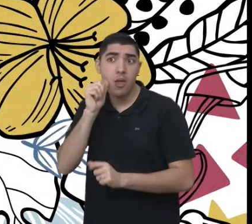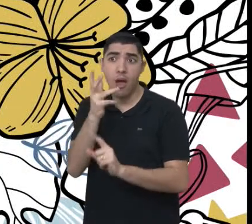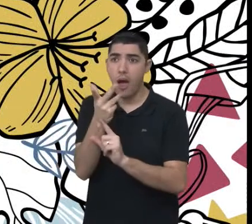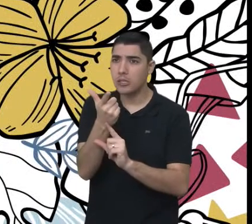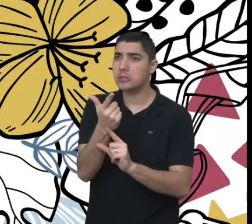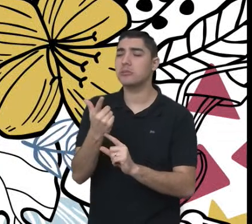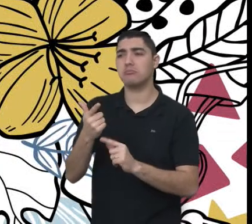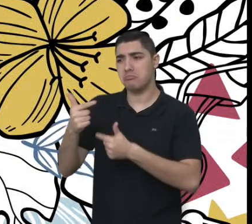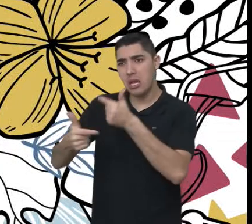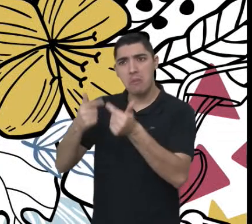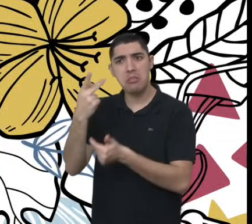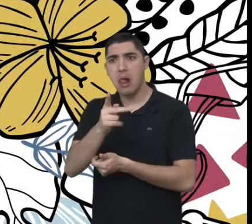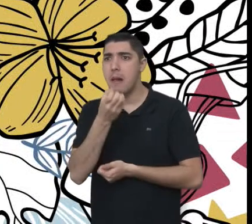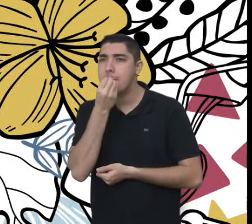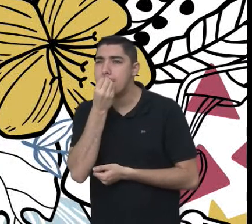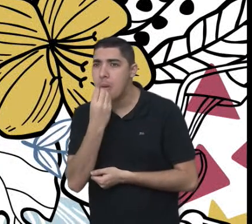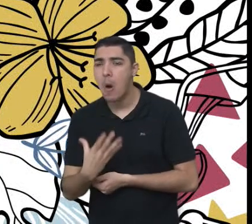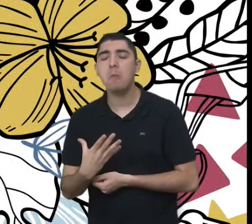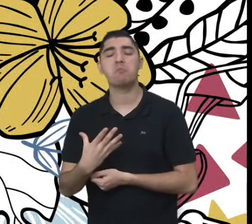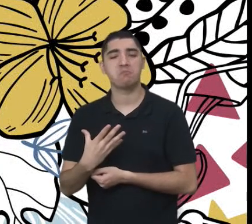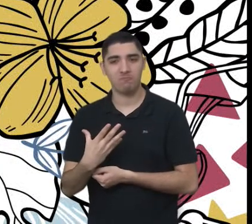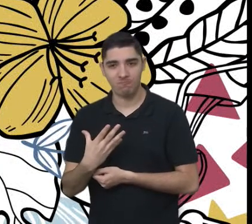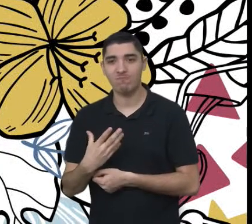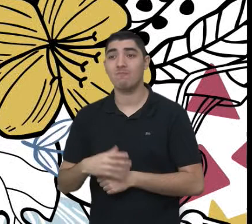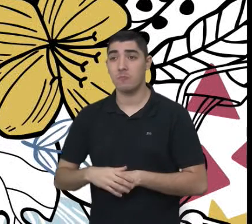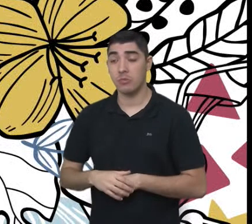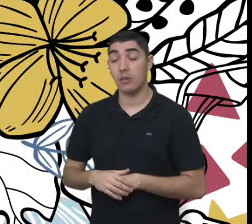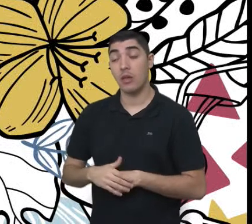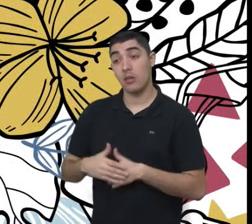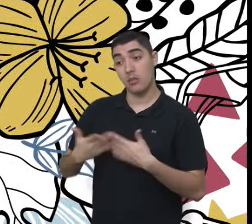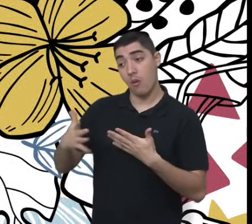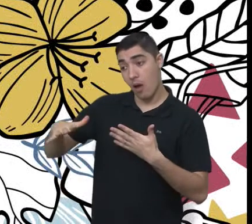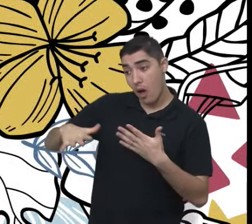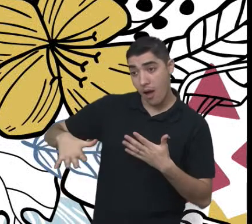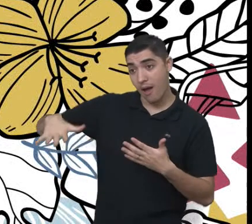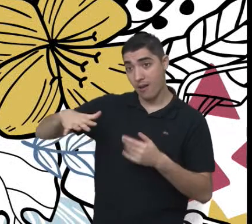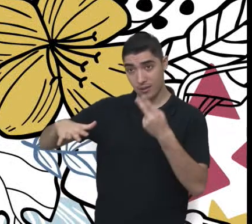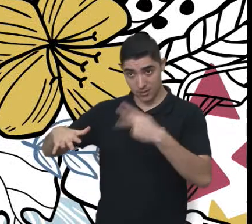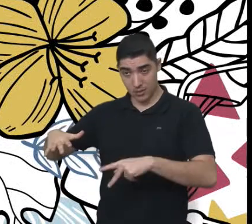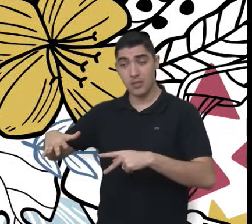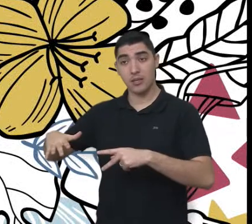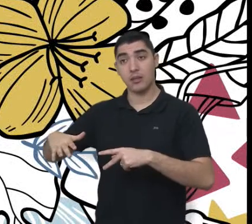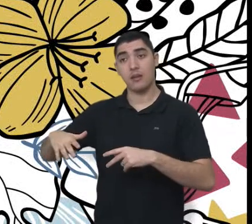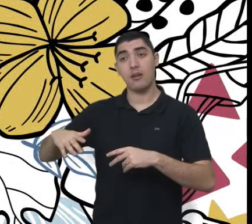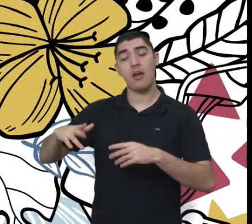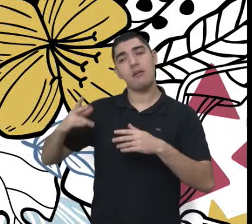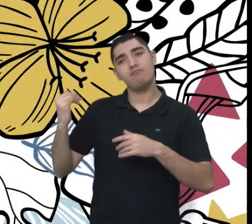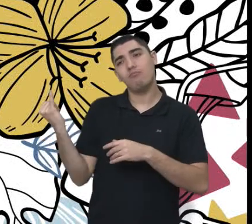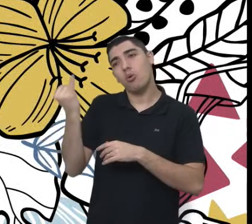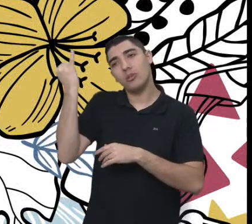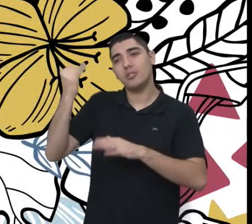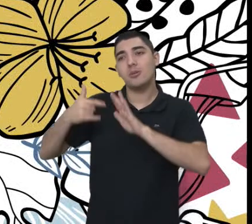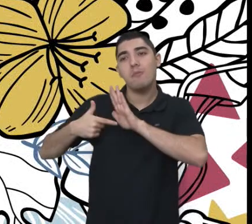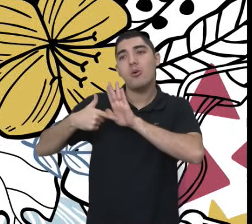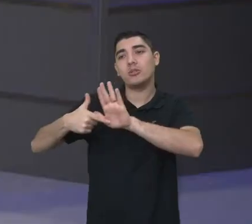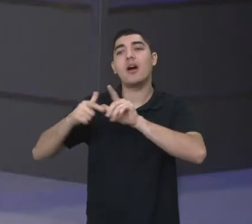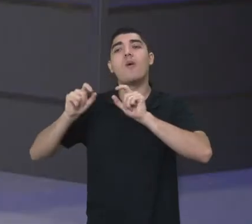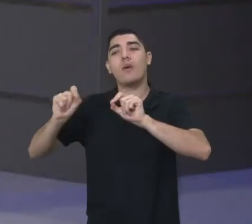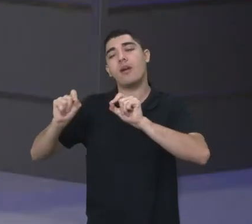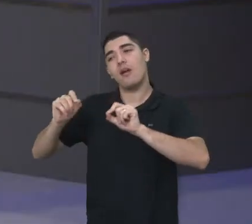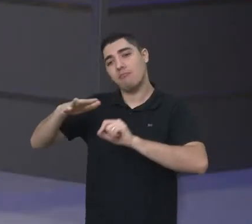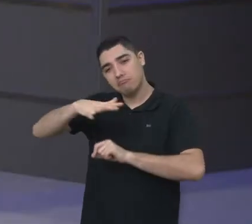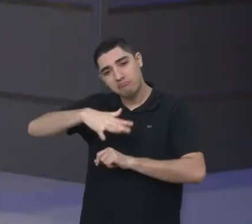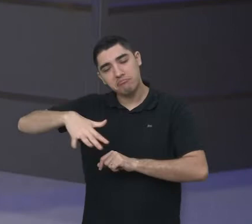fazendo um trabalho muito bacana por aqui, e esse espaço aqui é incrível para poder trazer visibilidade